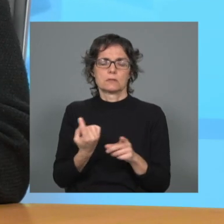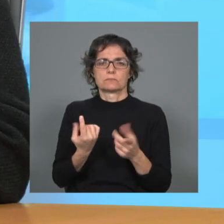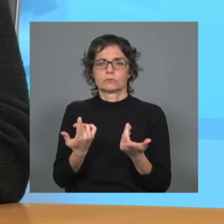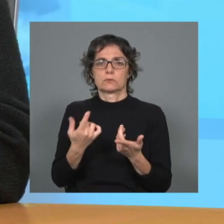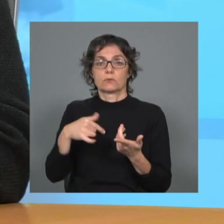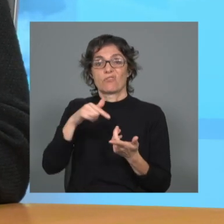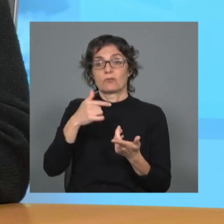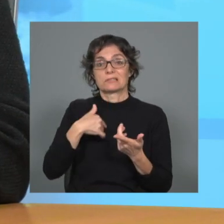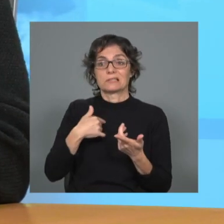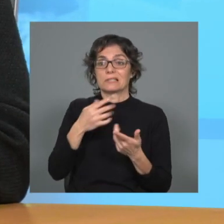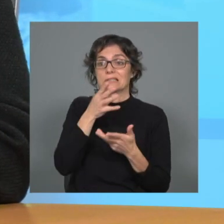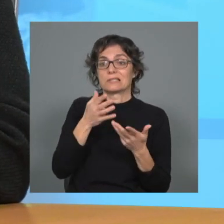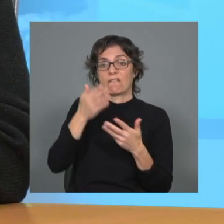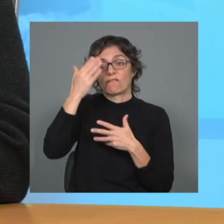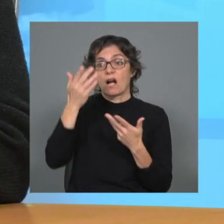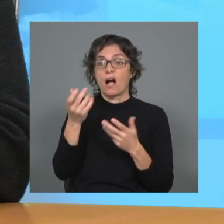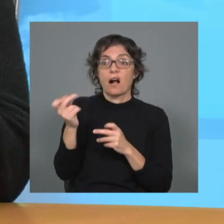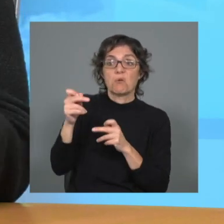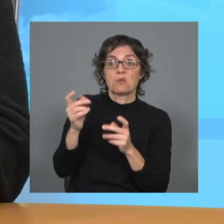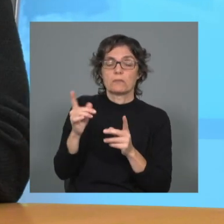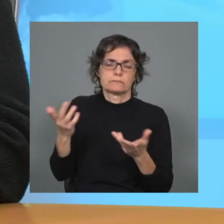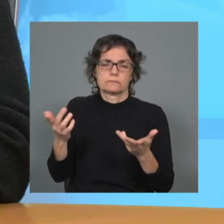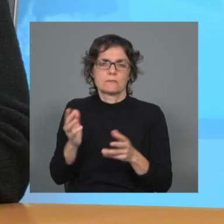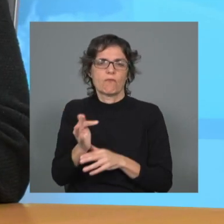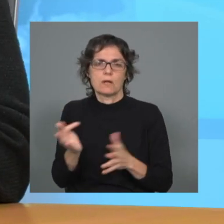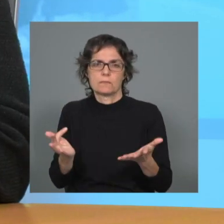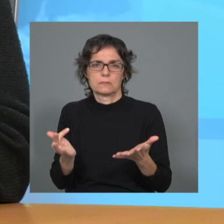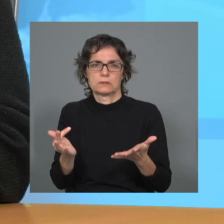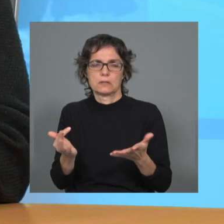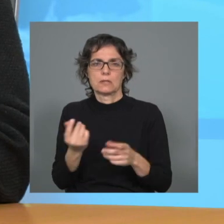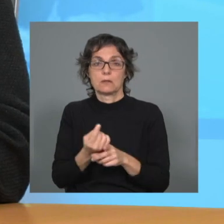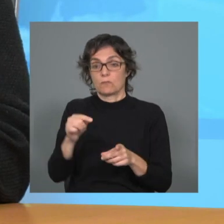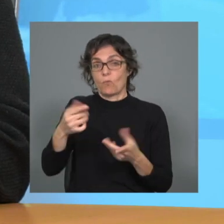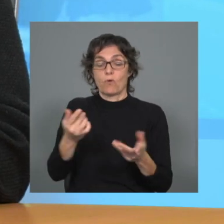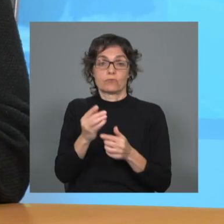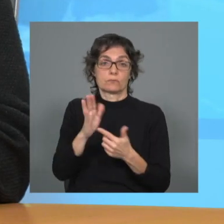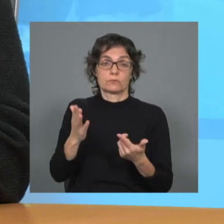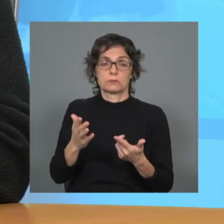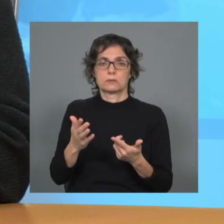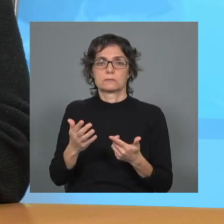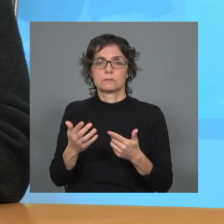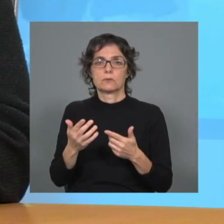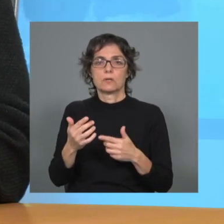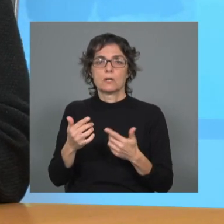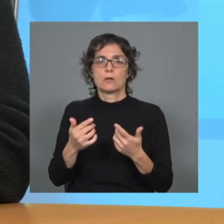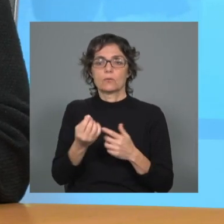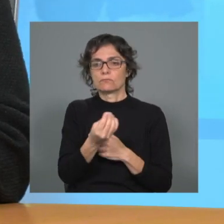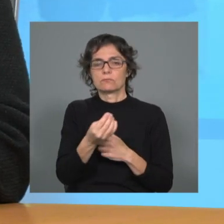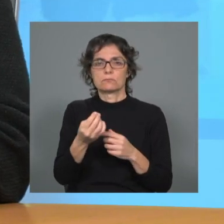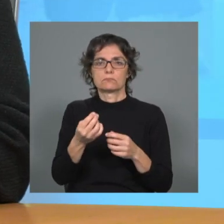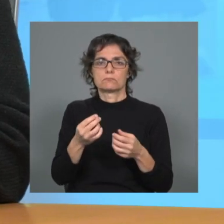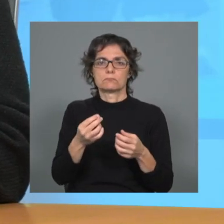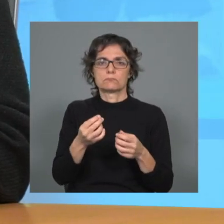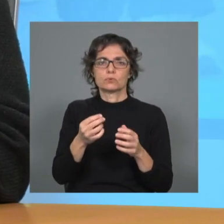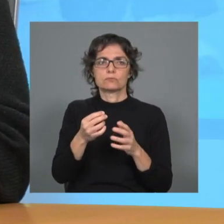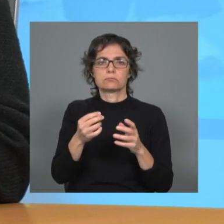fazer uma expectativa, uma estimativa daquilo que vai acontecer. Ainda hoje ouço as questões relacionadas